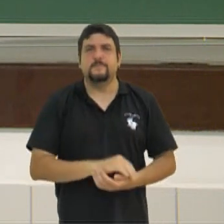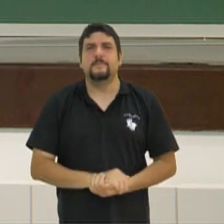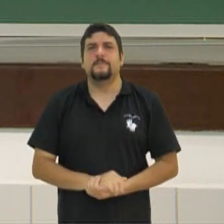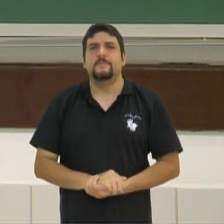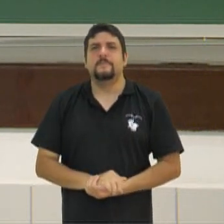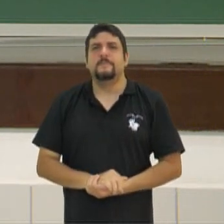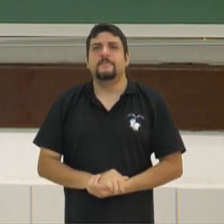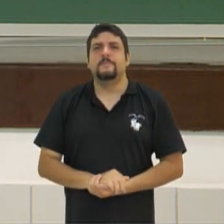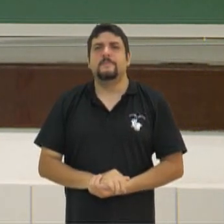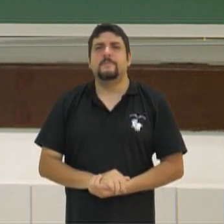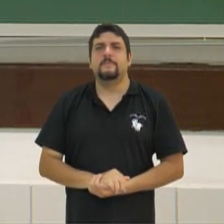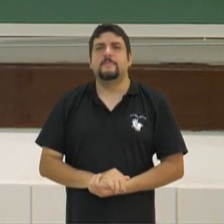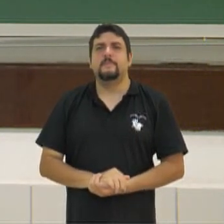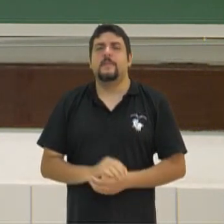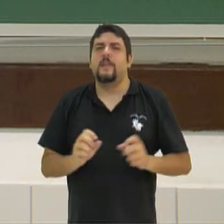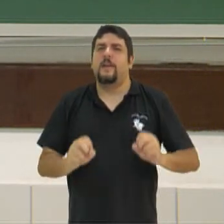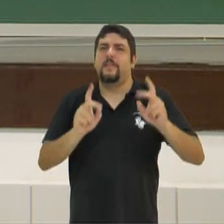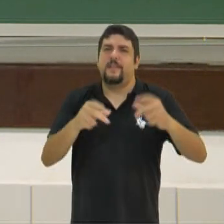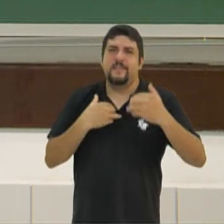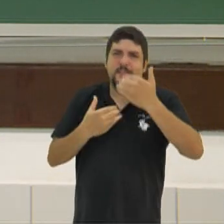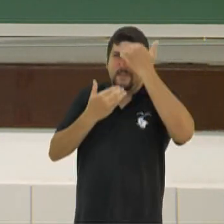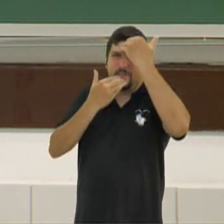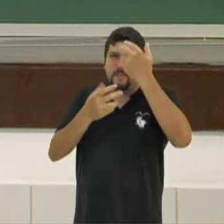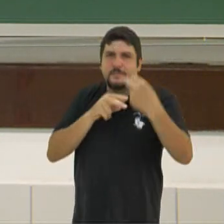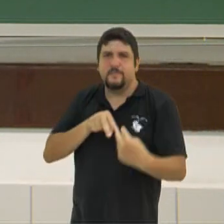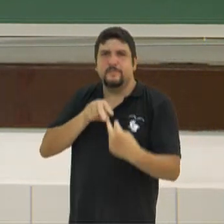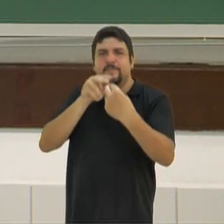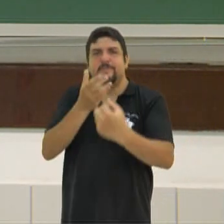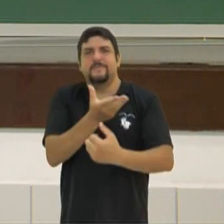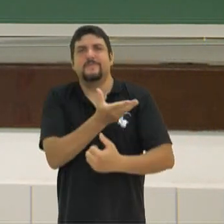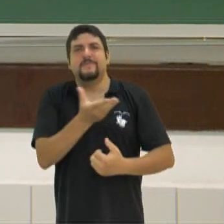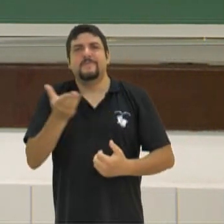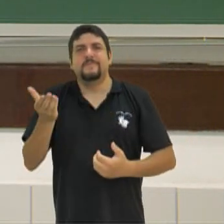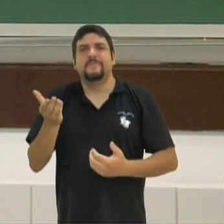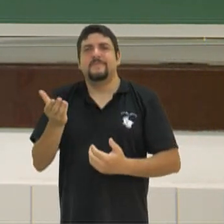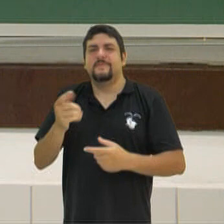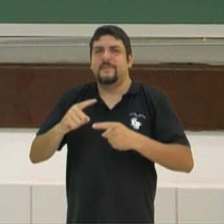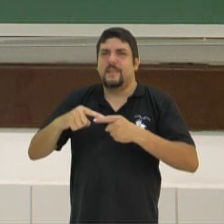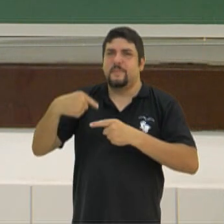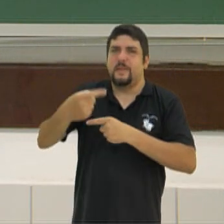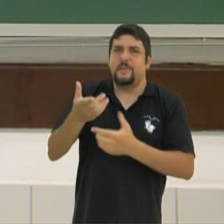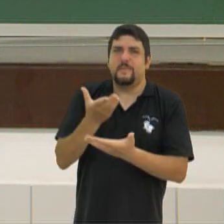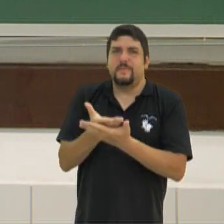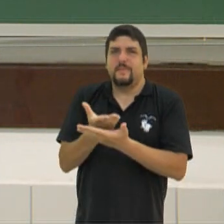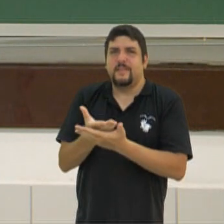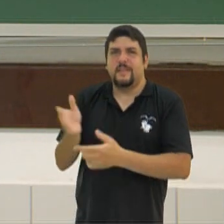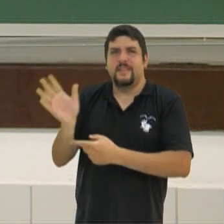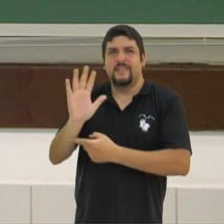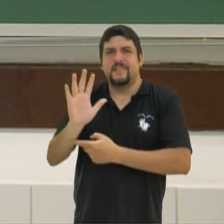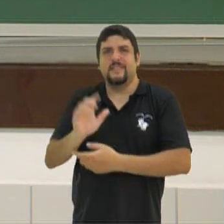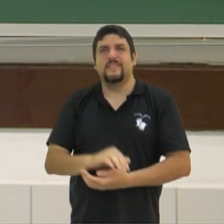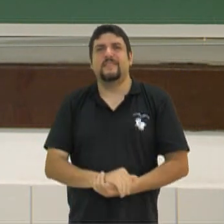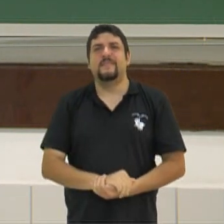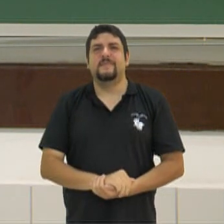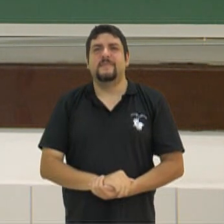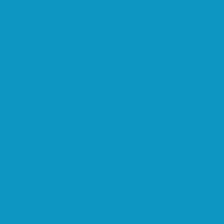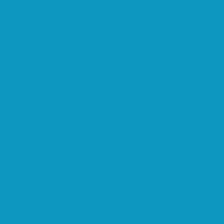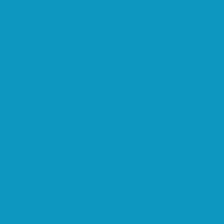isso aí, galera. Muito obrigada pela presença de vocês e até a próxima. Tchau, tchau.